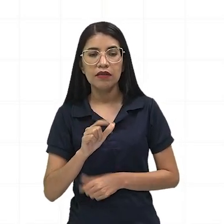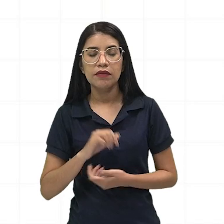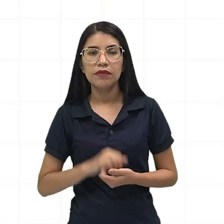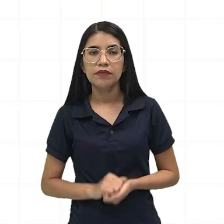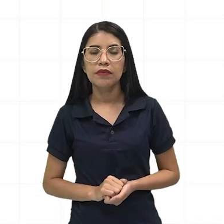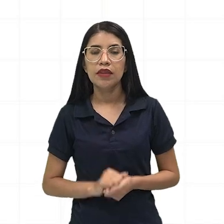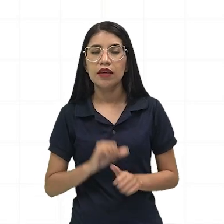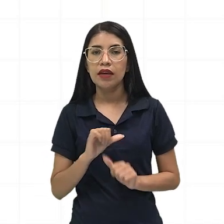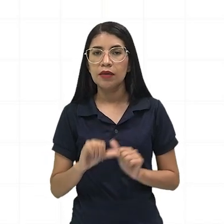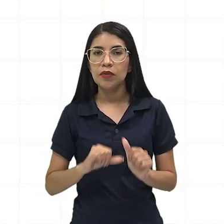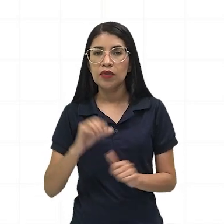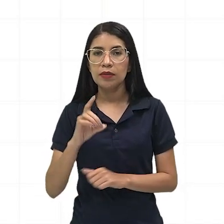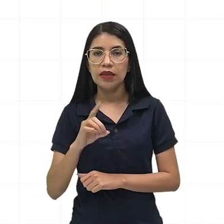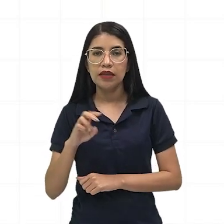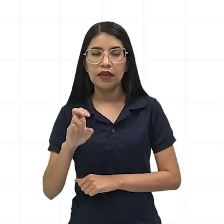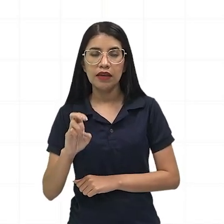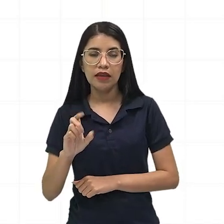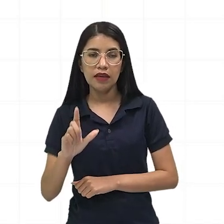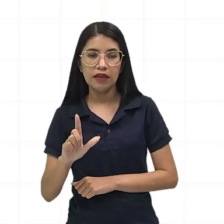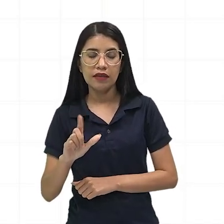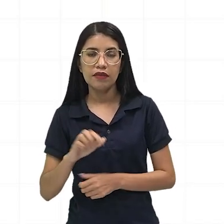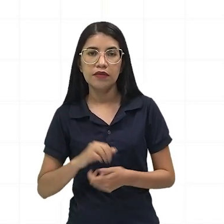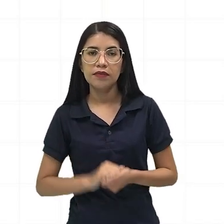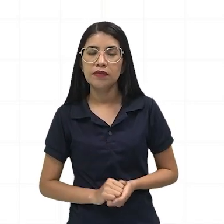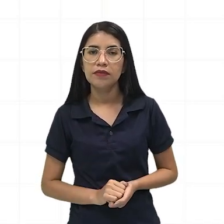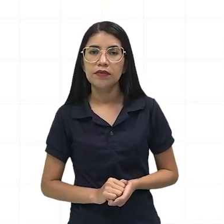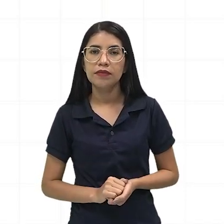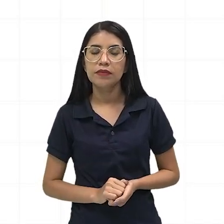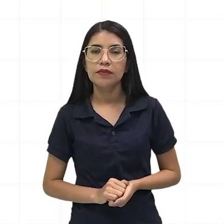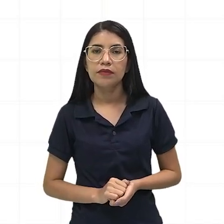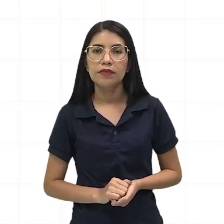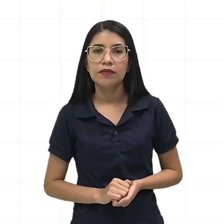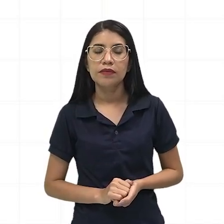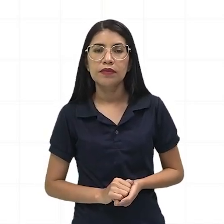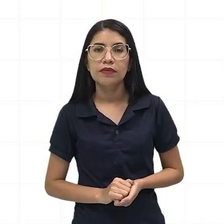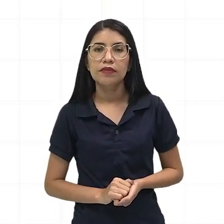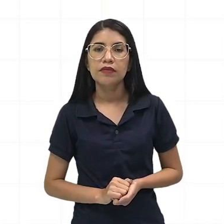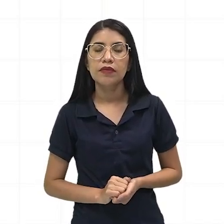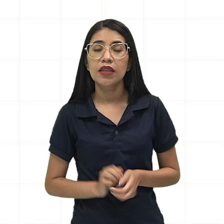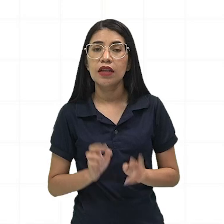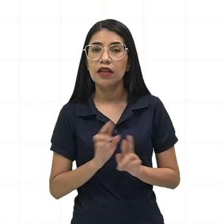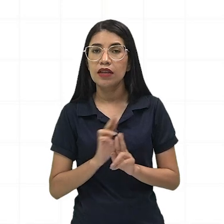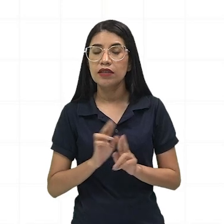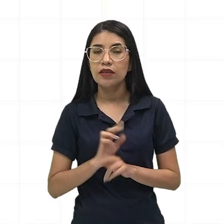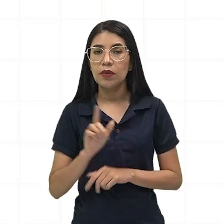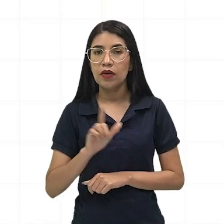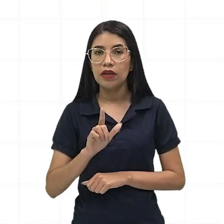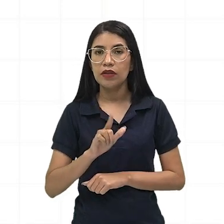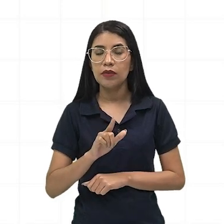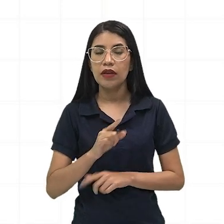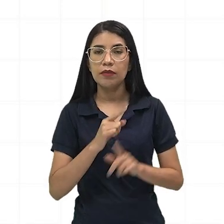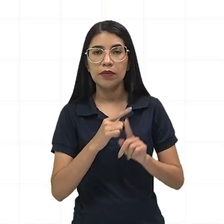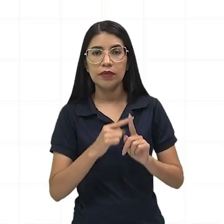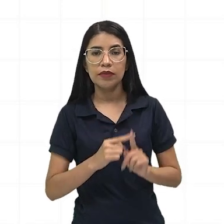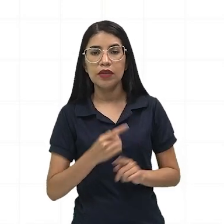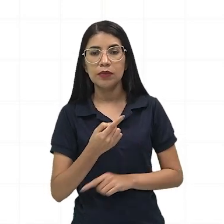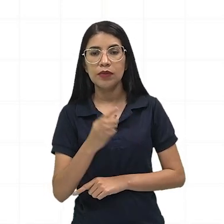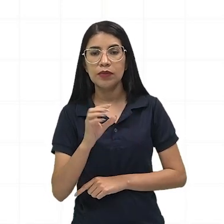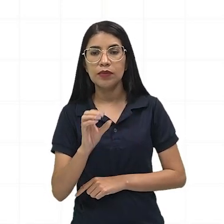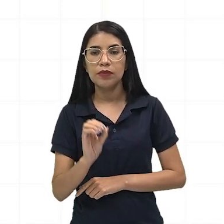vamos aqui o decalitro. Decalitro, você vai lembrar que em relação ao litro, ele é 10, né?